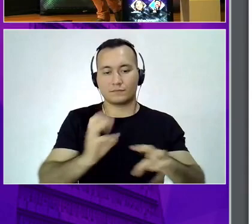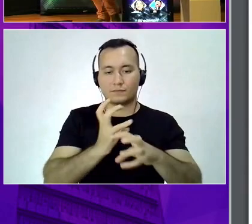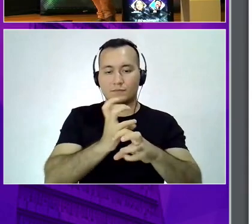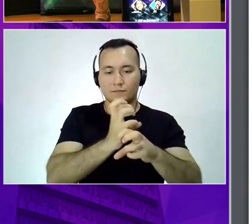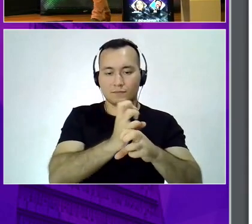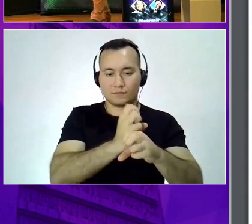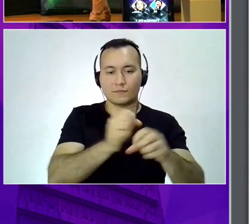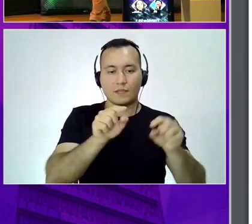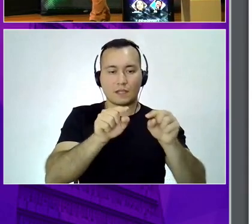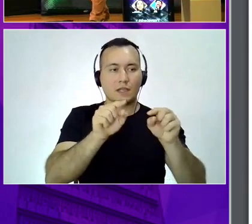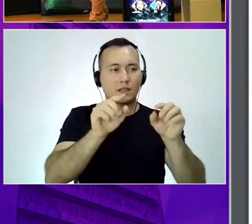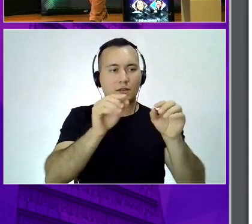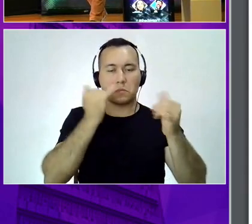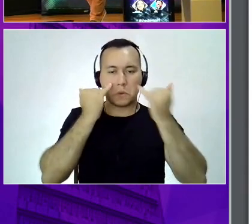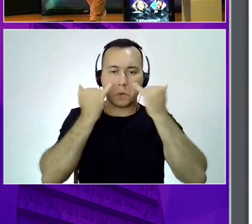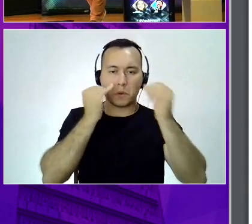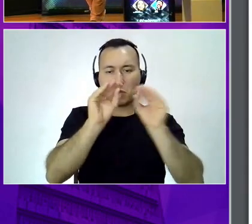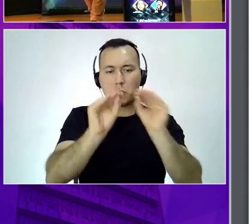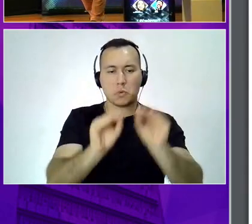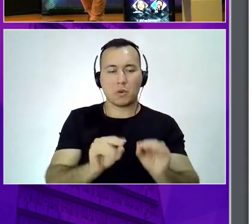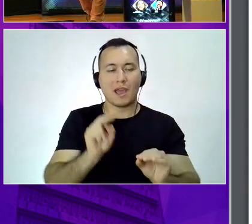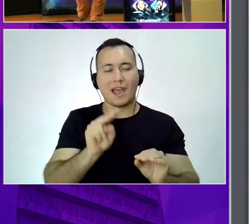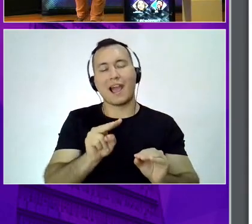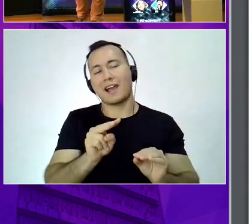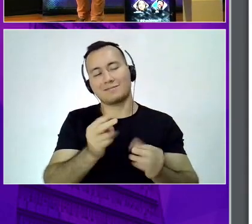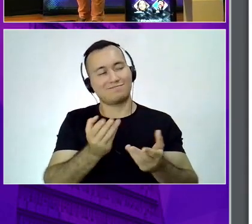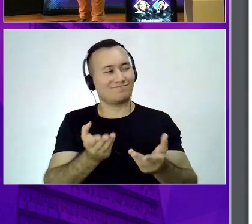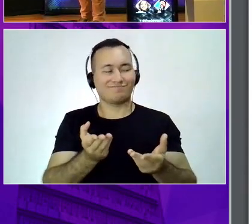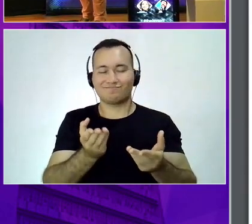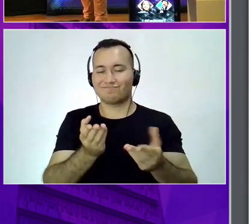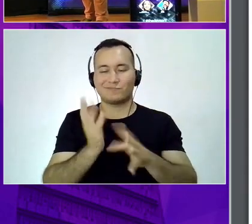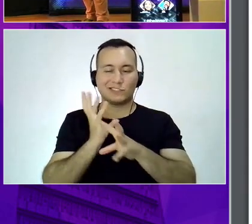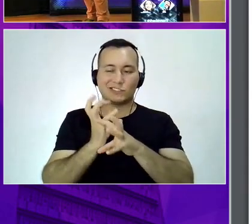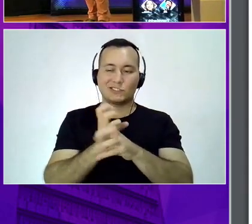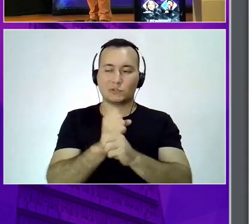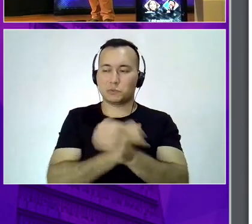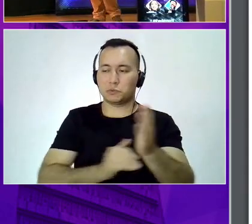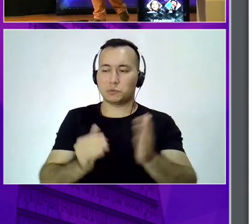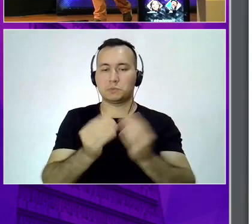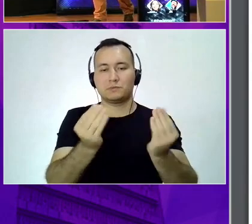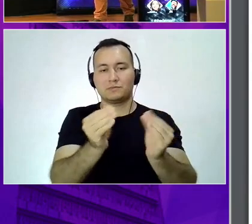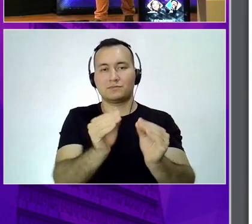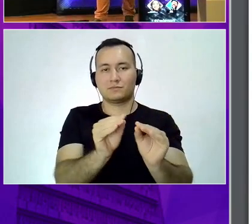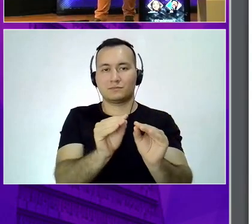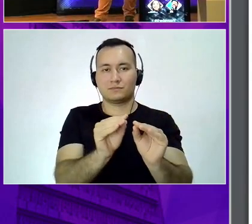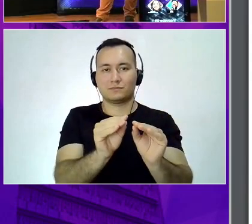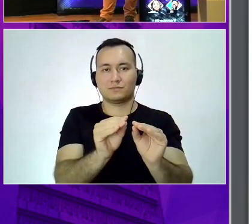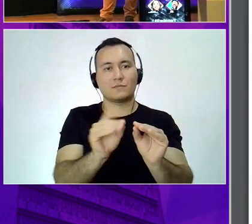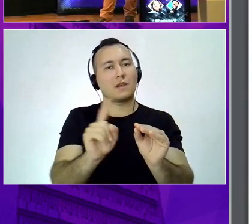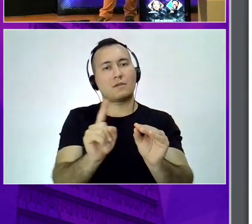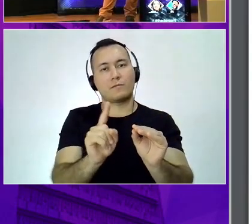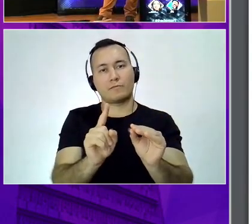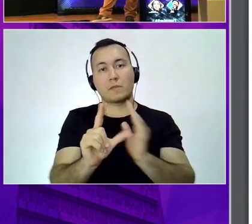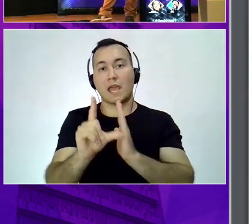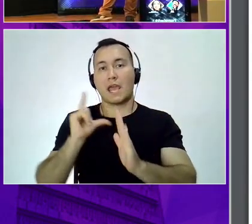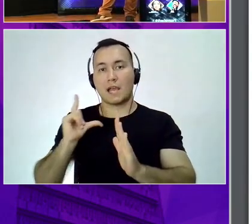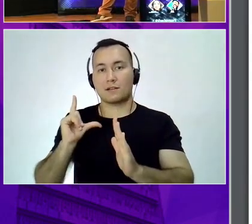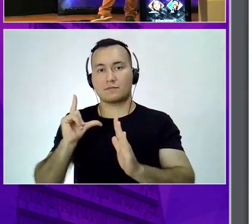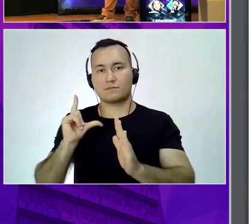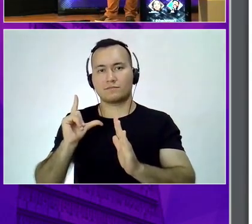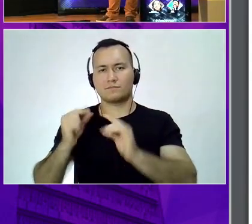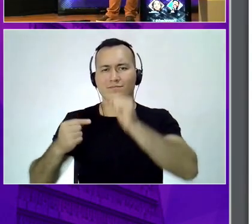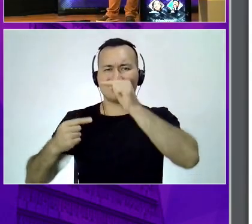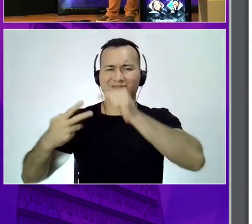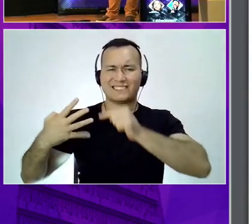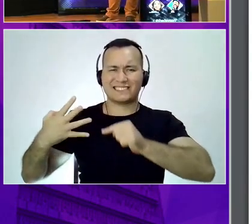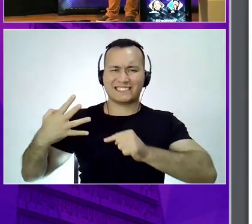é muita negociação, é muita troca, né? E essa iteração é que vai, né, fazer o processo acontecer. Né? Quem trouxe